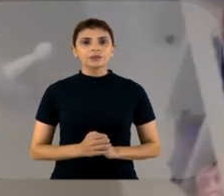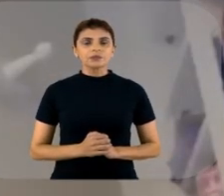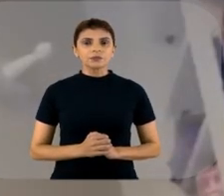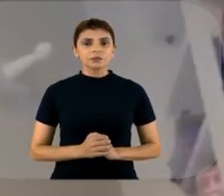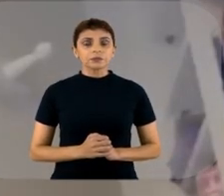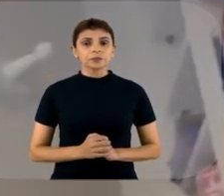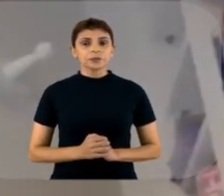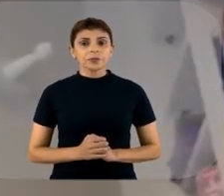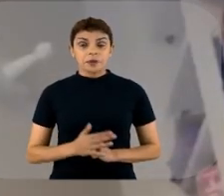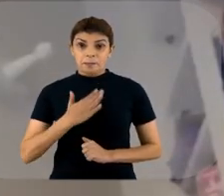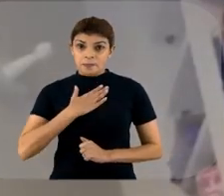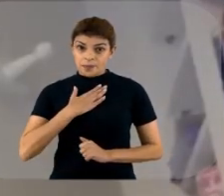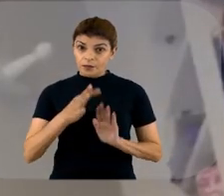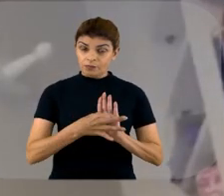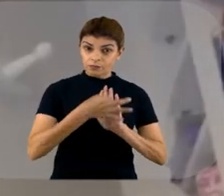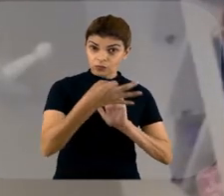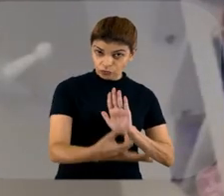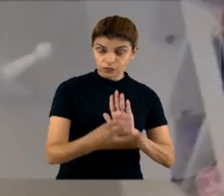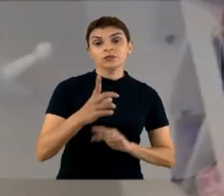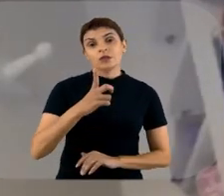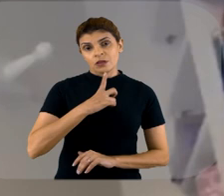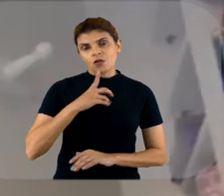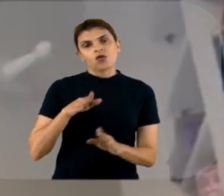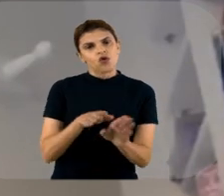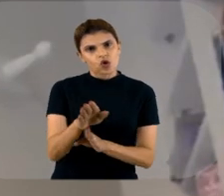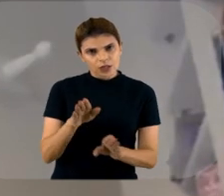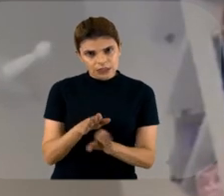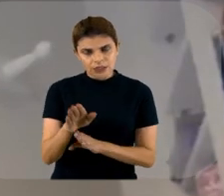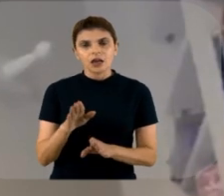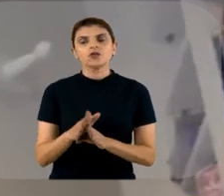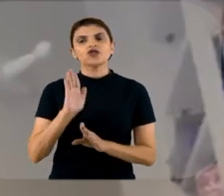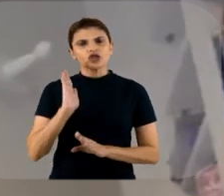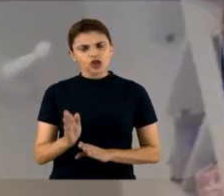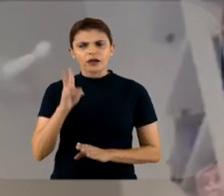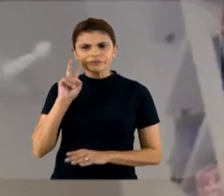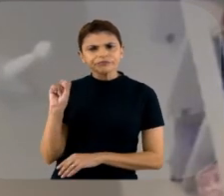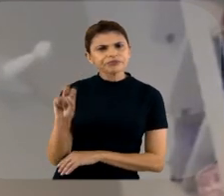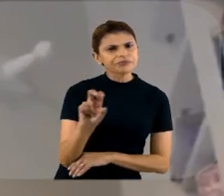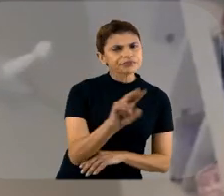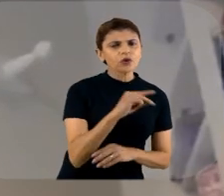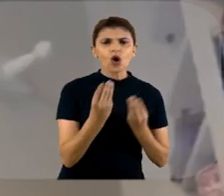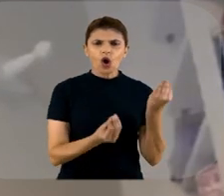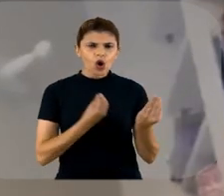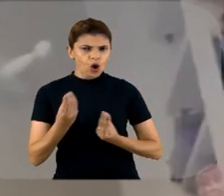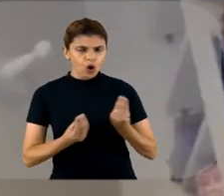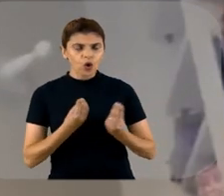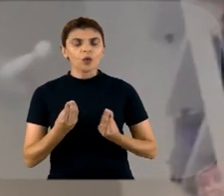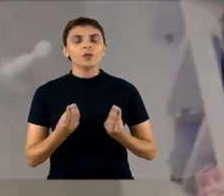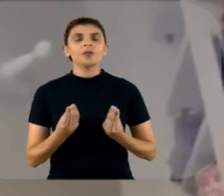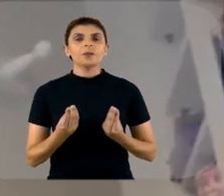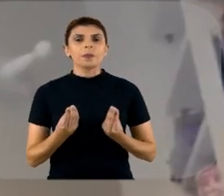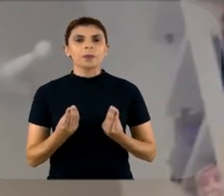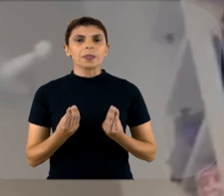eh Então o que tem o que tem os os guidelines tem muito trabalhado no sentido de